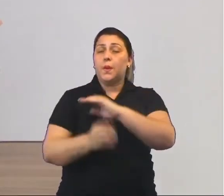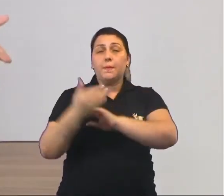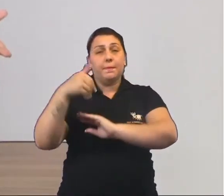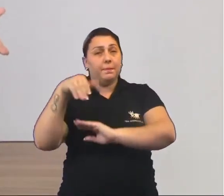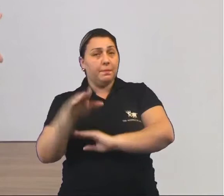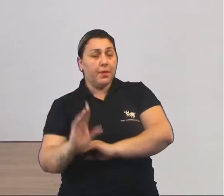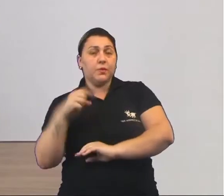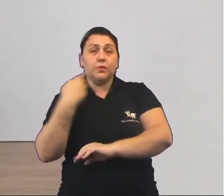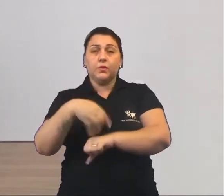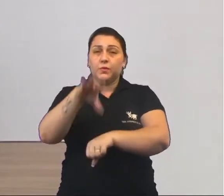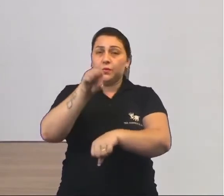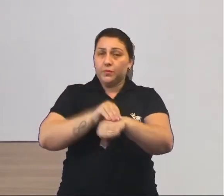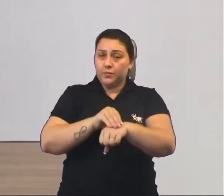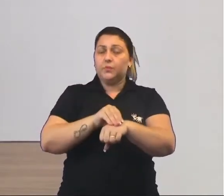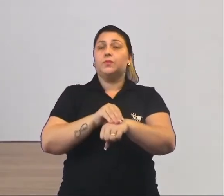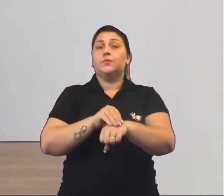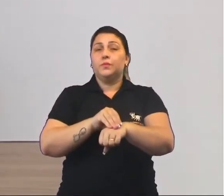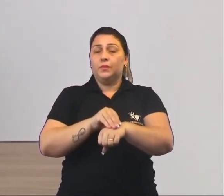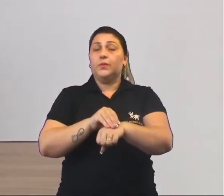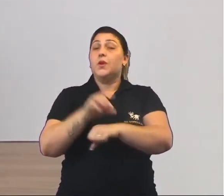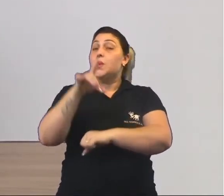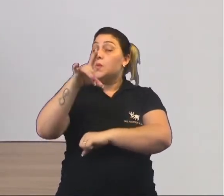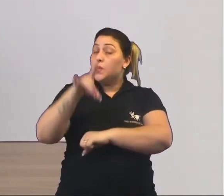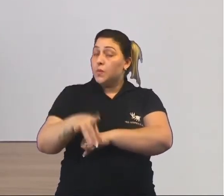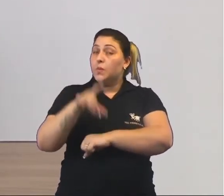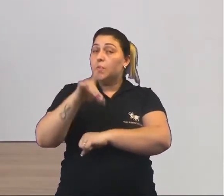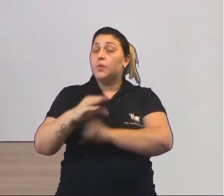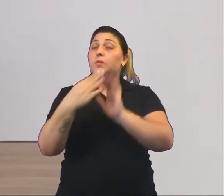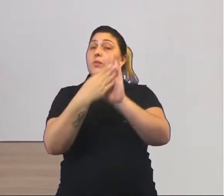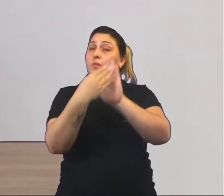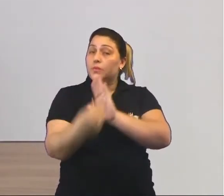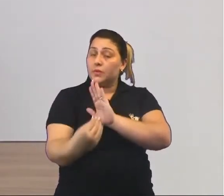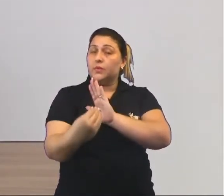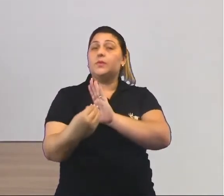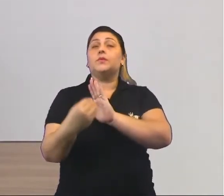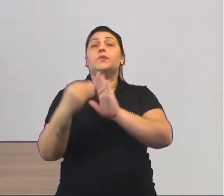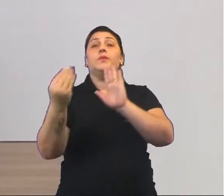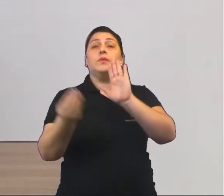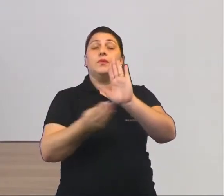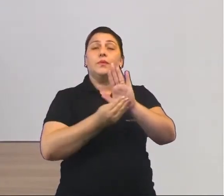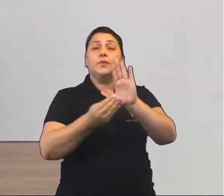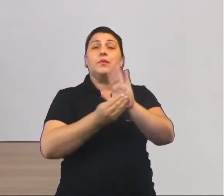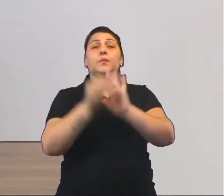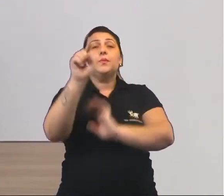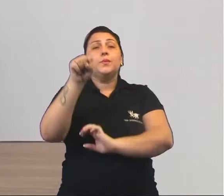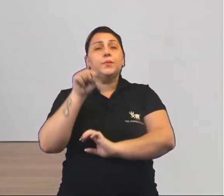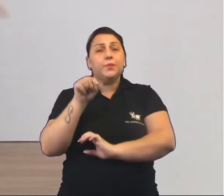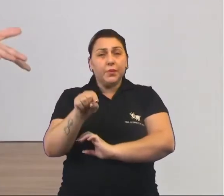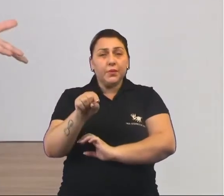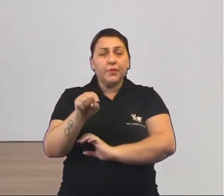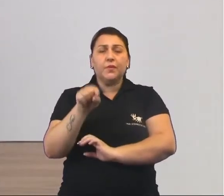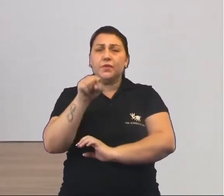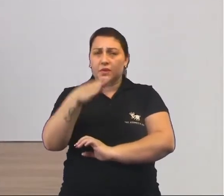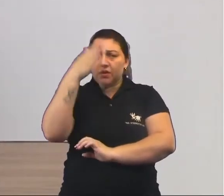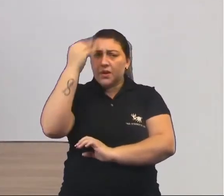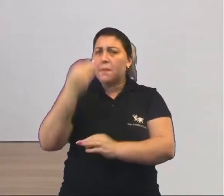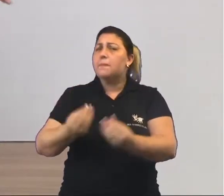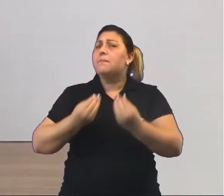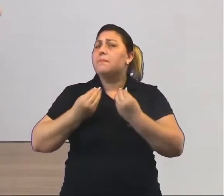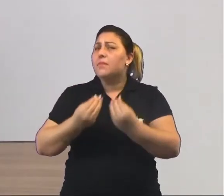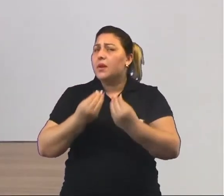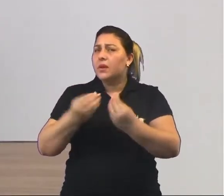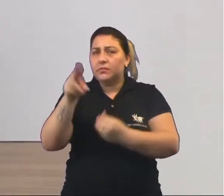ainda mais o nosso conhecimento sobre esse último ponto que eu coloquei aqui, o ponto de exclamação. Você sabe para